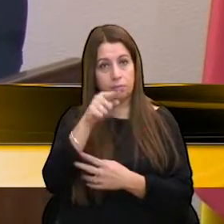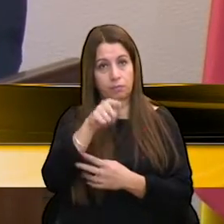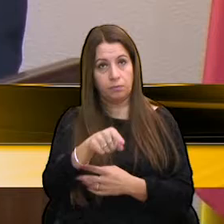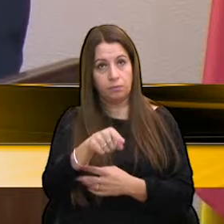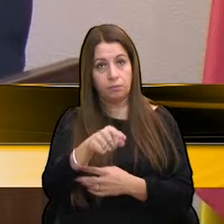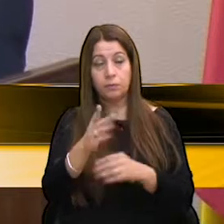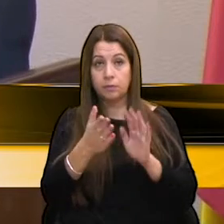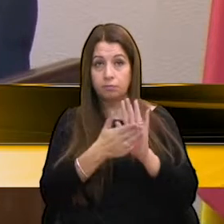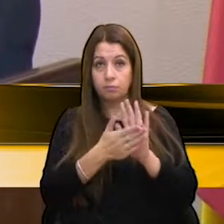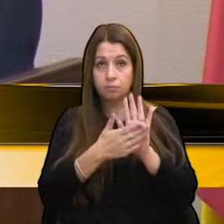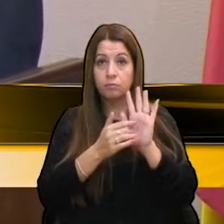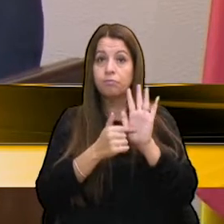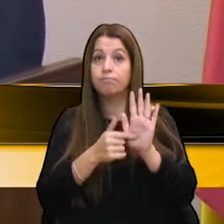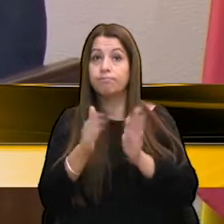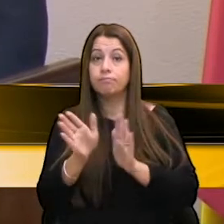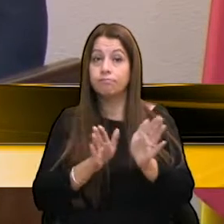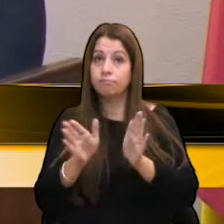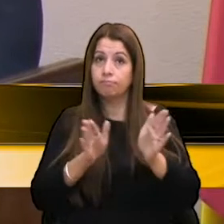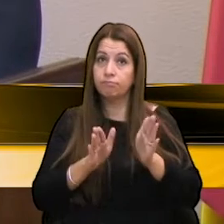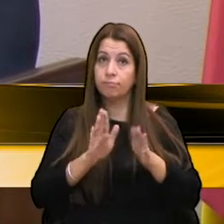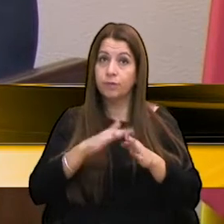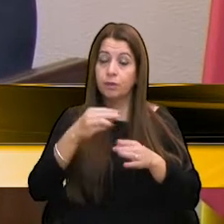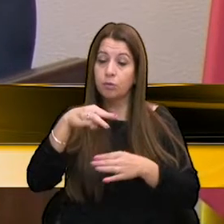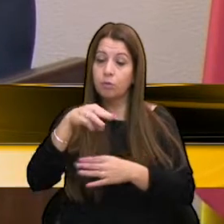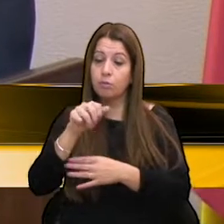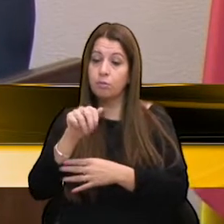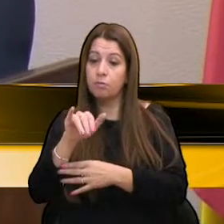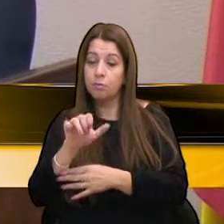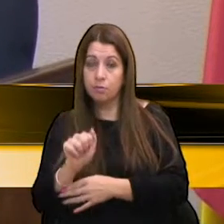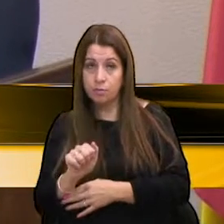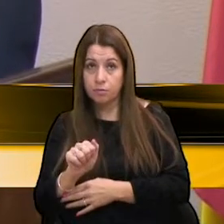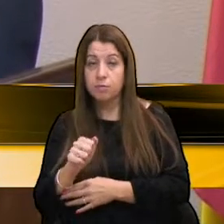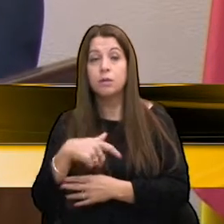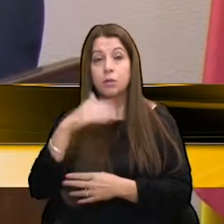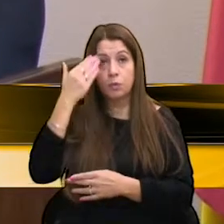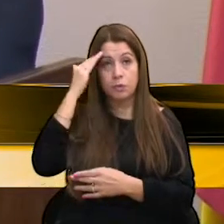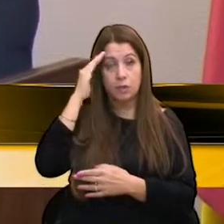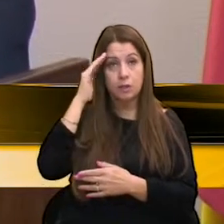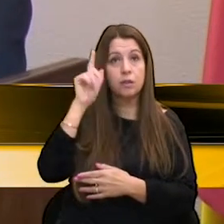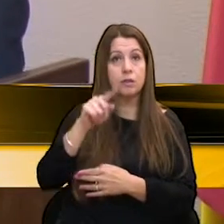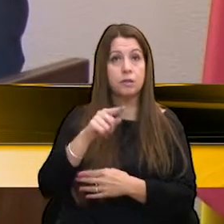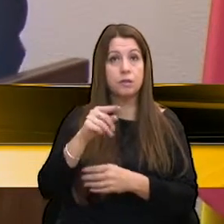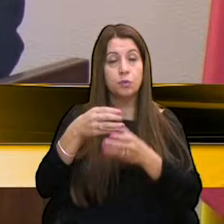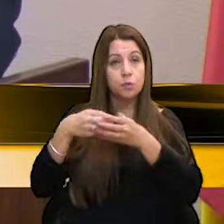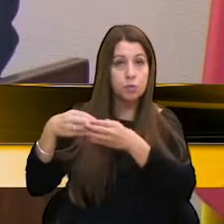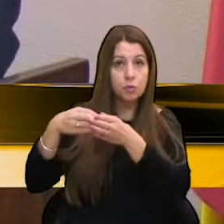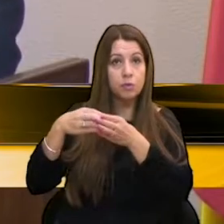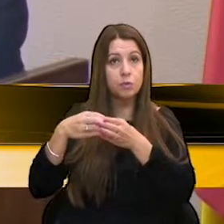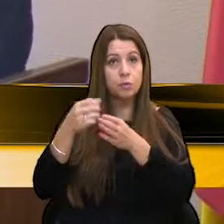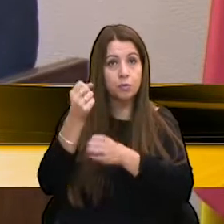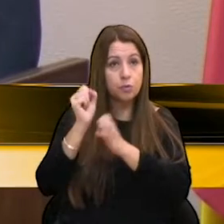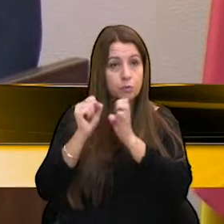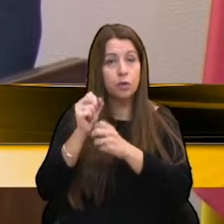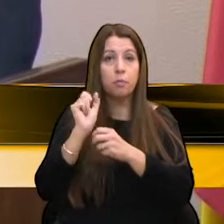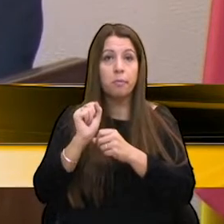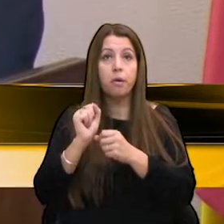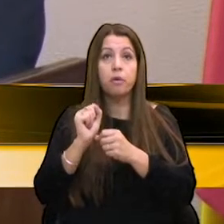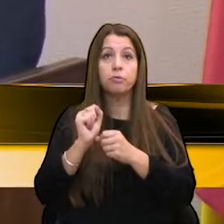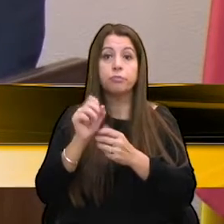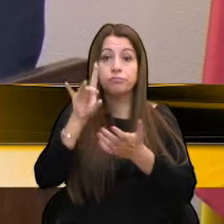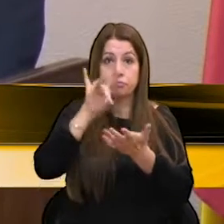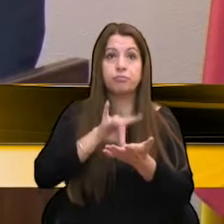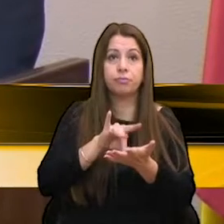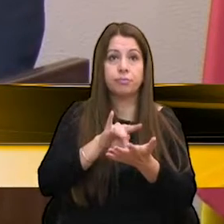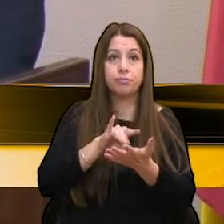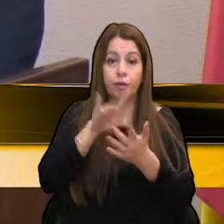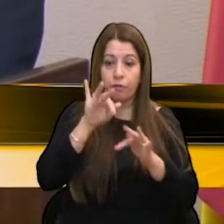essa proposta pode ser viabilizada, inclusive, agora na Maesa, né? Então, eu entendo que esse turismo industrial, ele pode, né, se concretizar